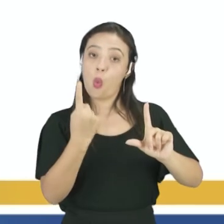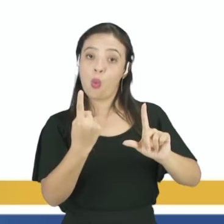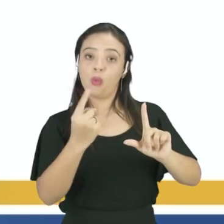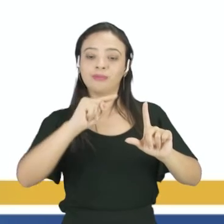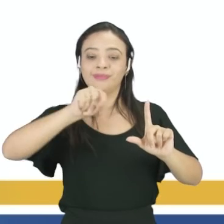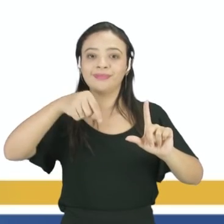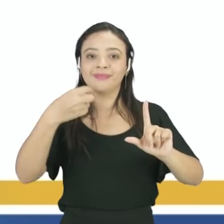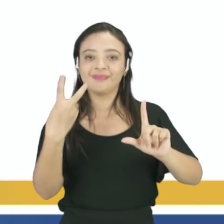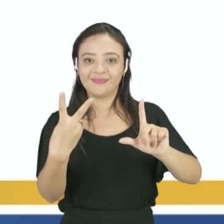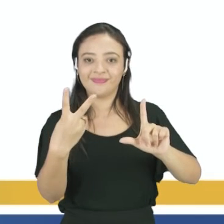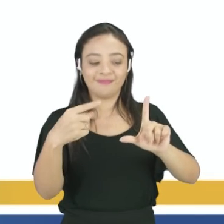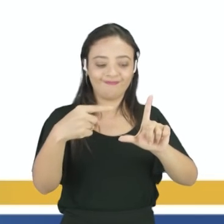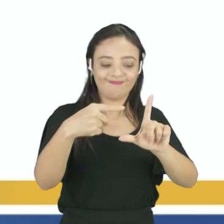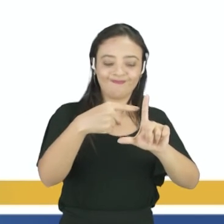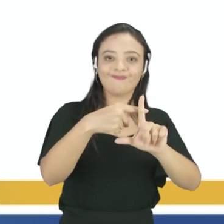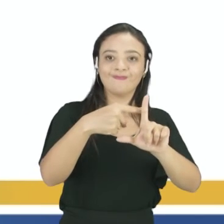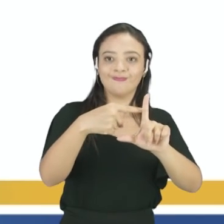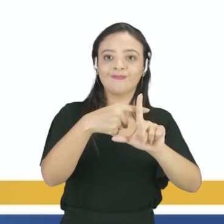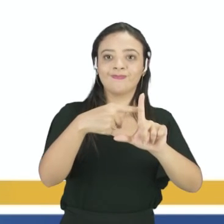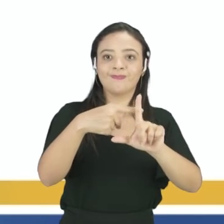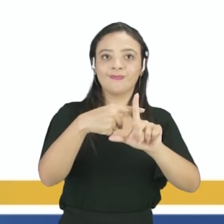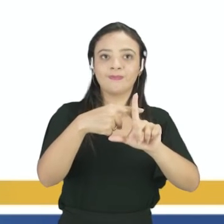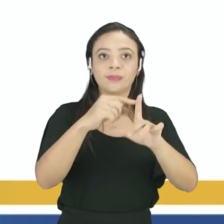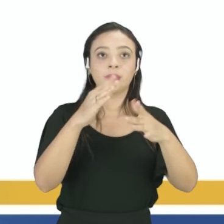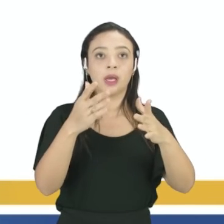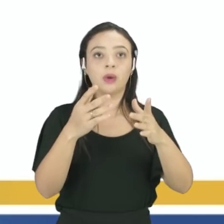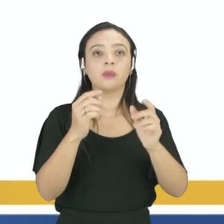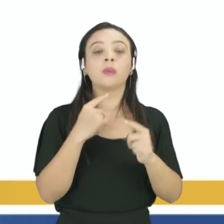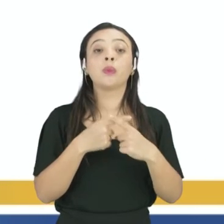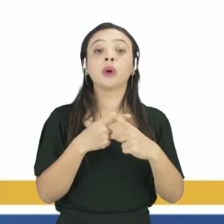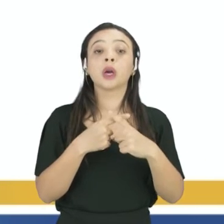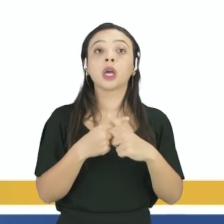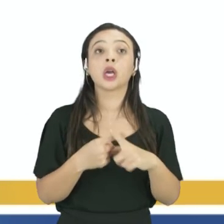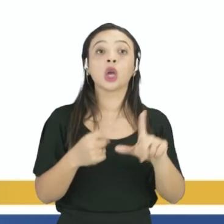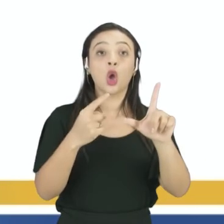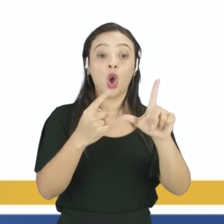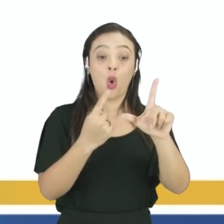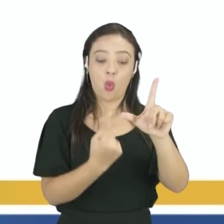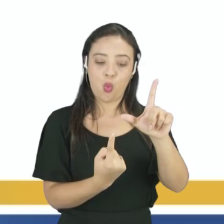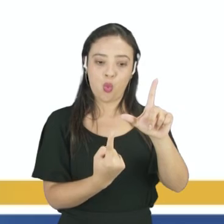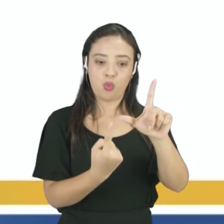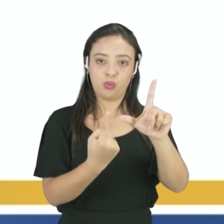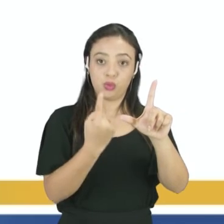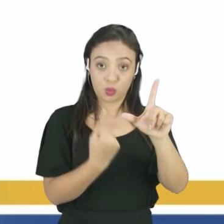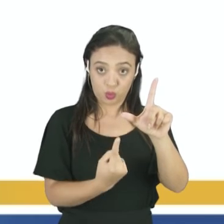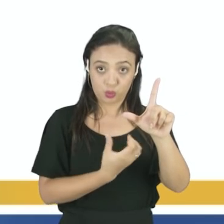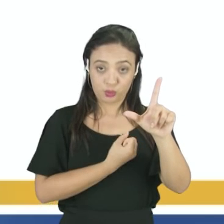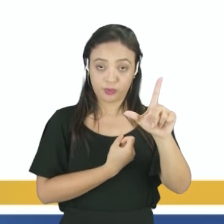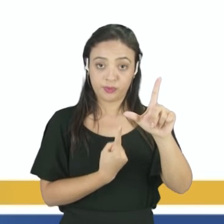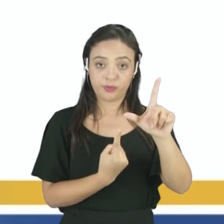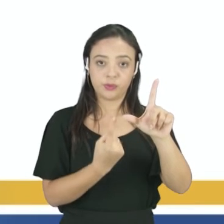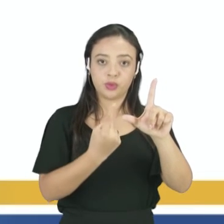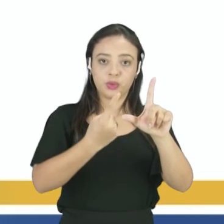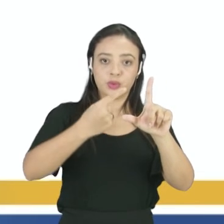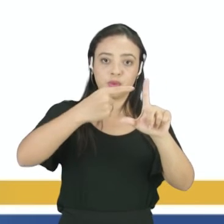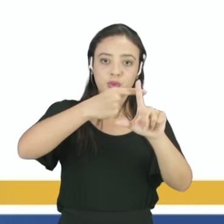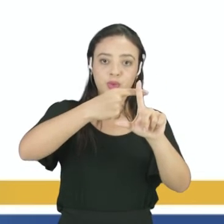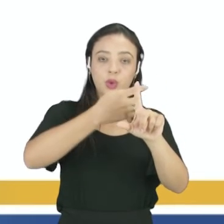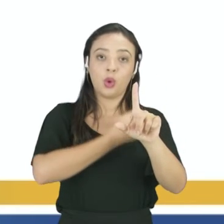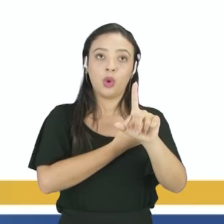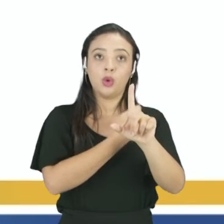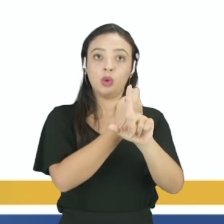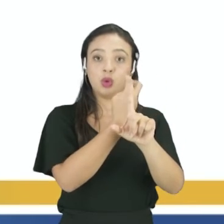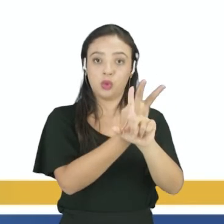e 2. Ora, o número 2 está relacionado com o número 1 desse par ordenado. Isso quer dizer que o número 2 é